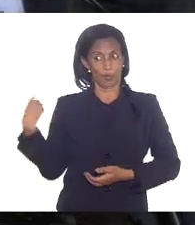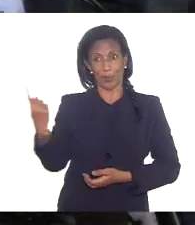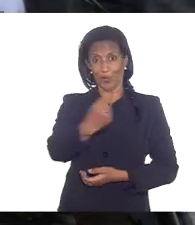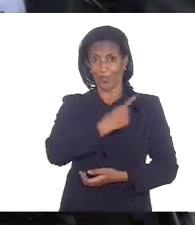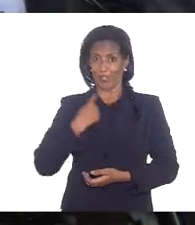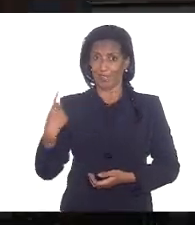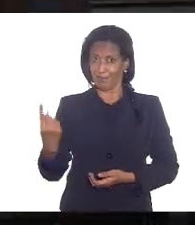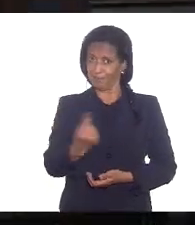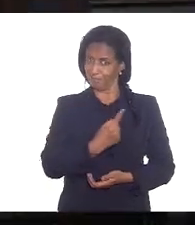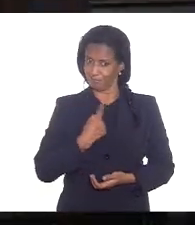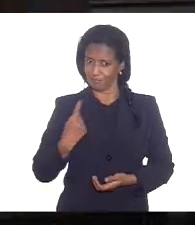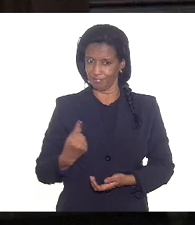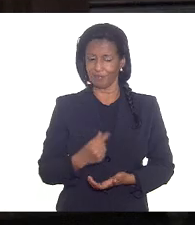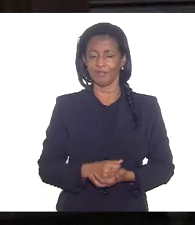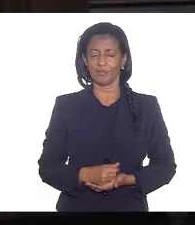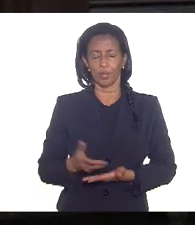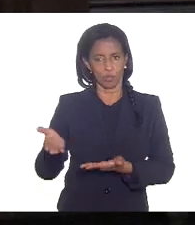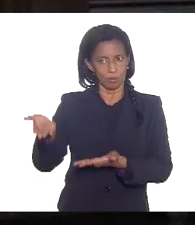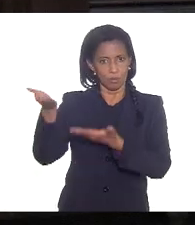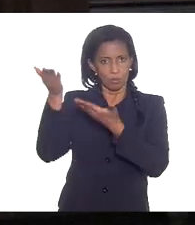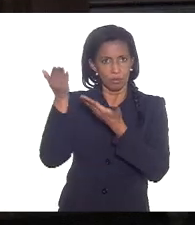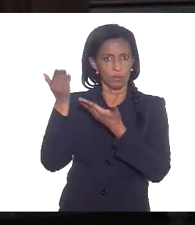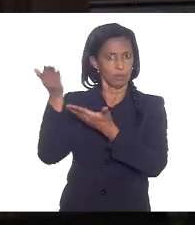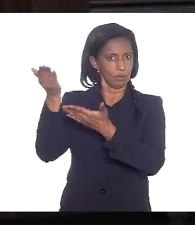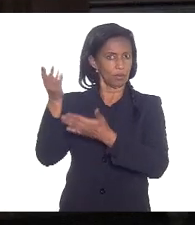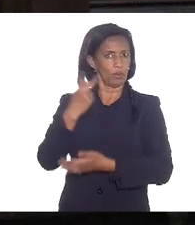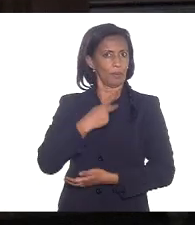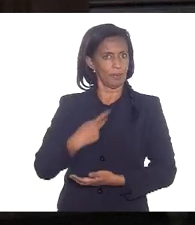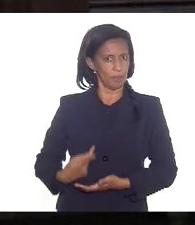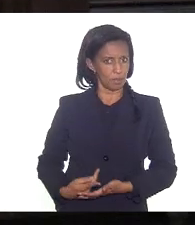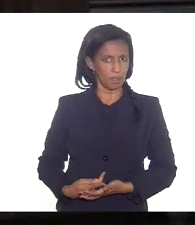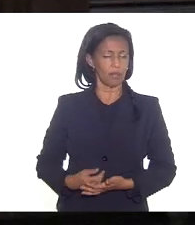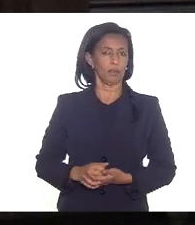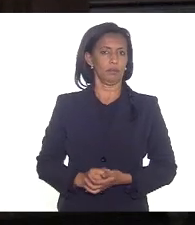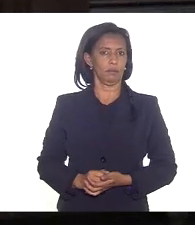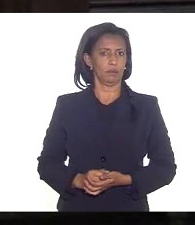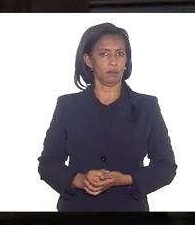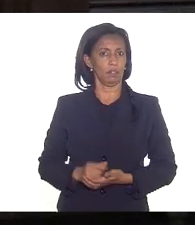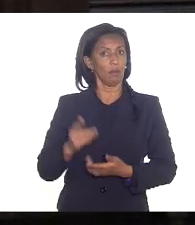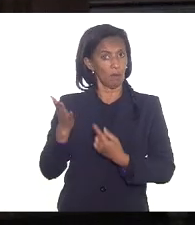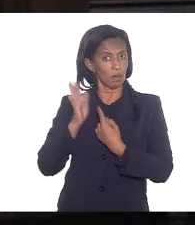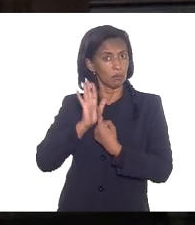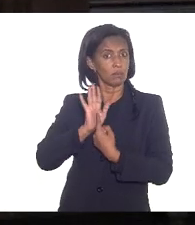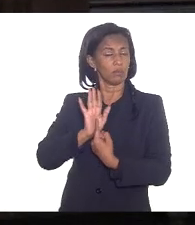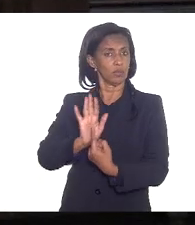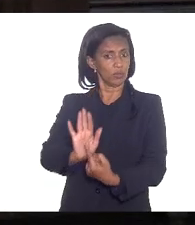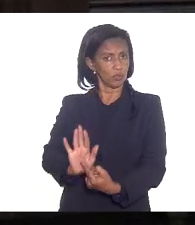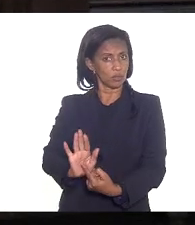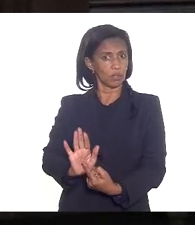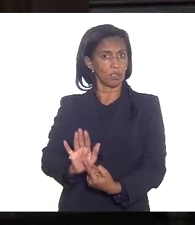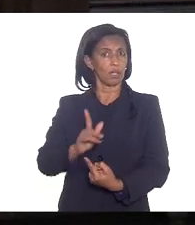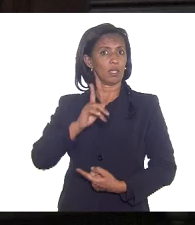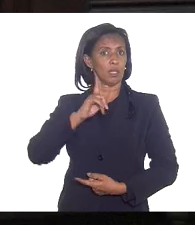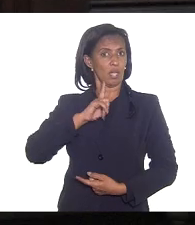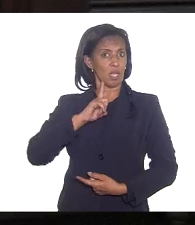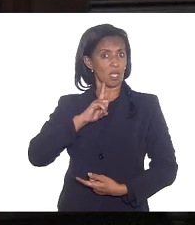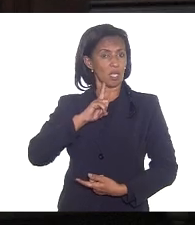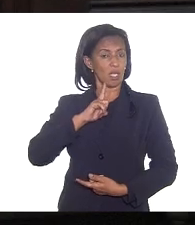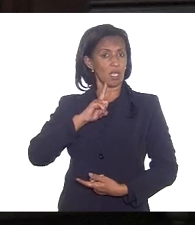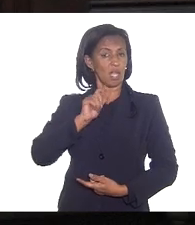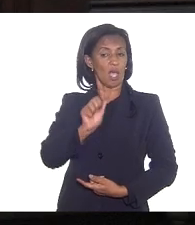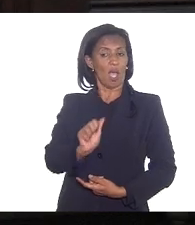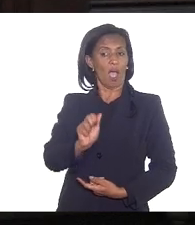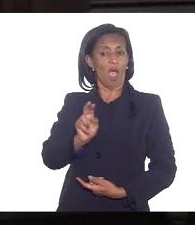para nossa mas sobre sua presidência vai demonstrar que tem